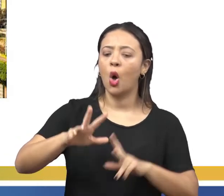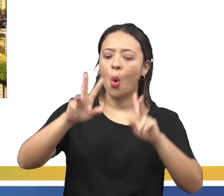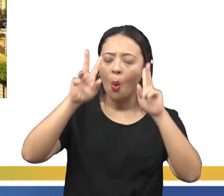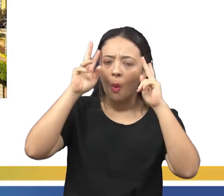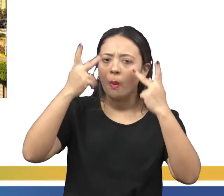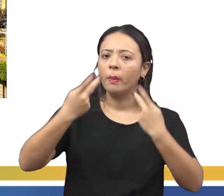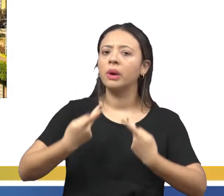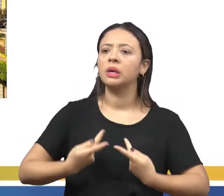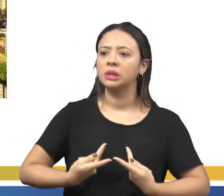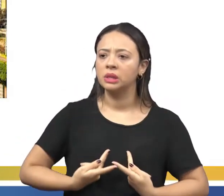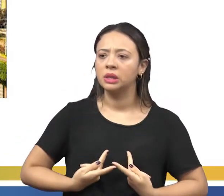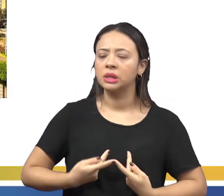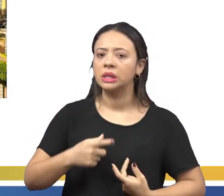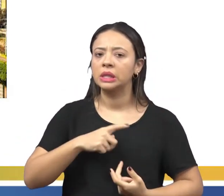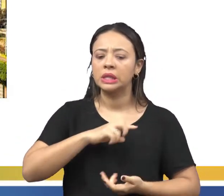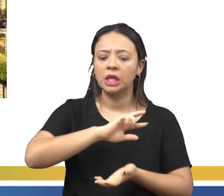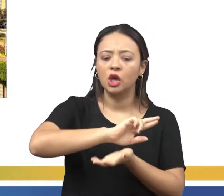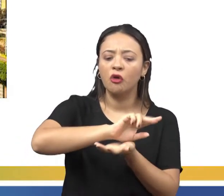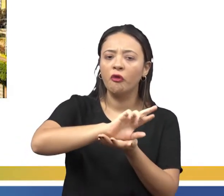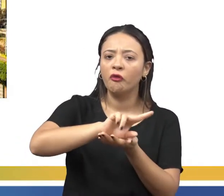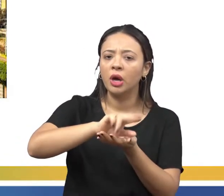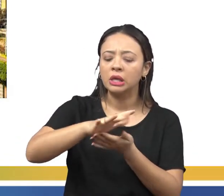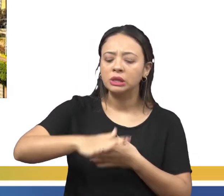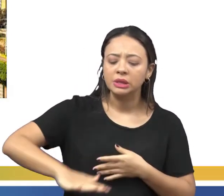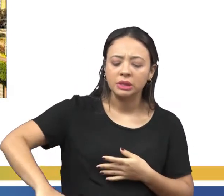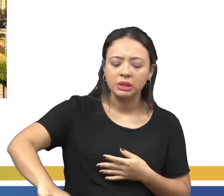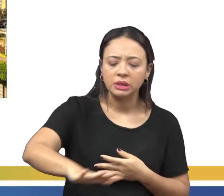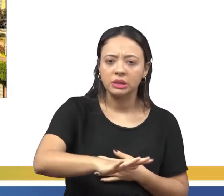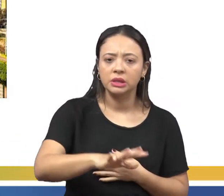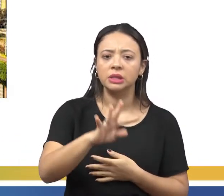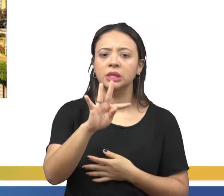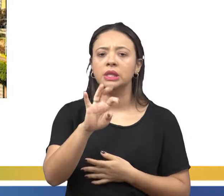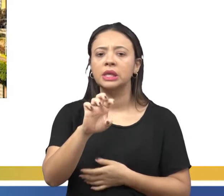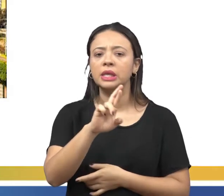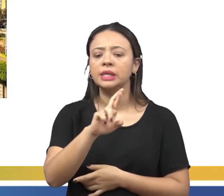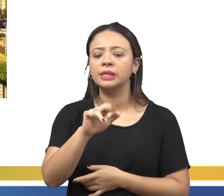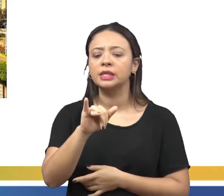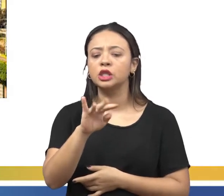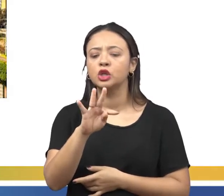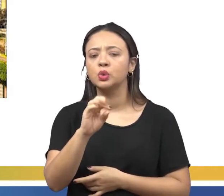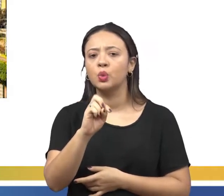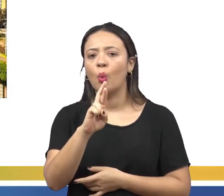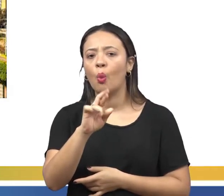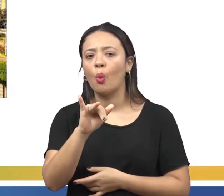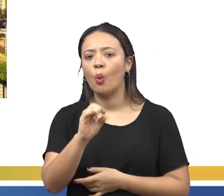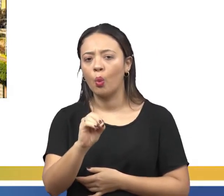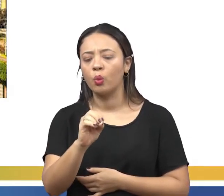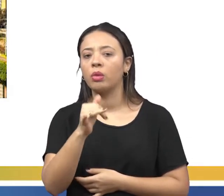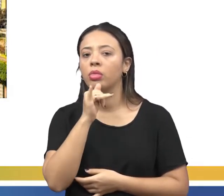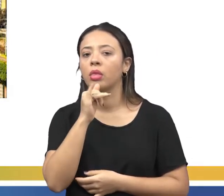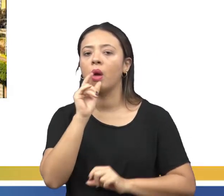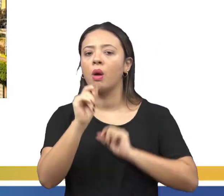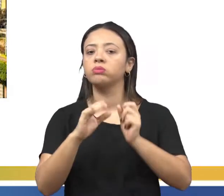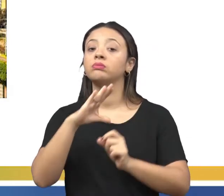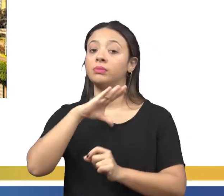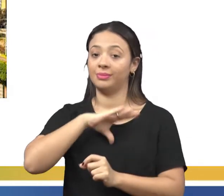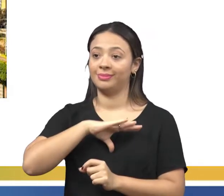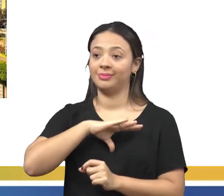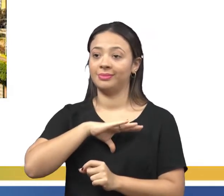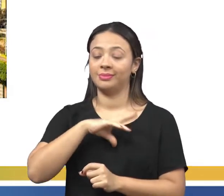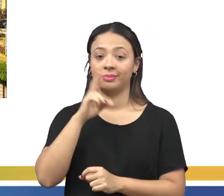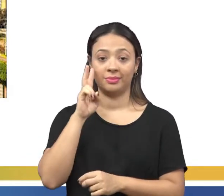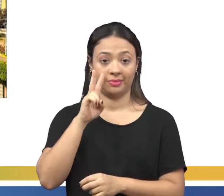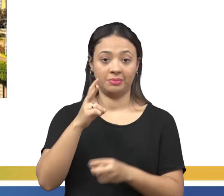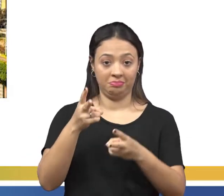humanizada ou uma paisagem de uma diversidade territorial, a gente pode observar a imagem de uma cidade, né? A cidade, então, uma paisagem humanizada,